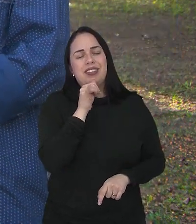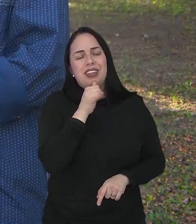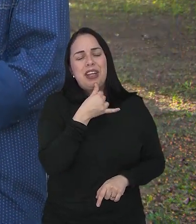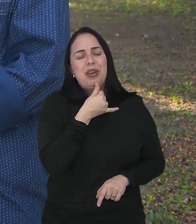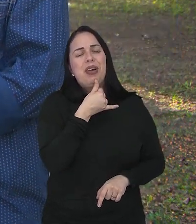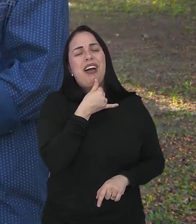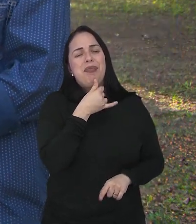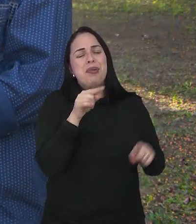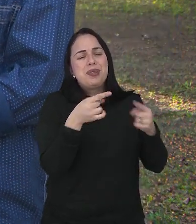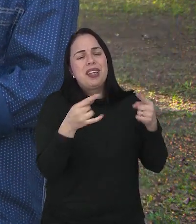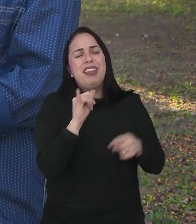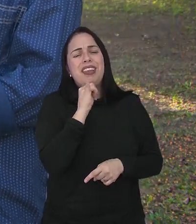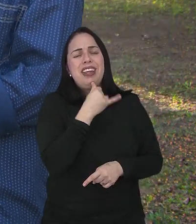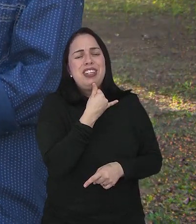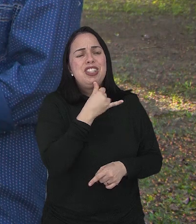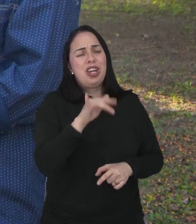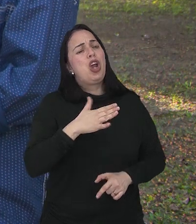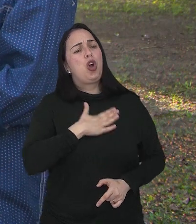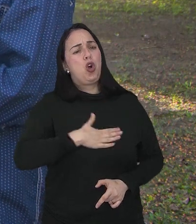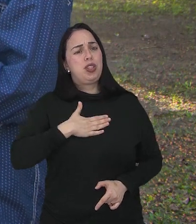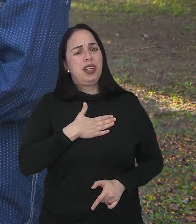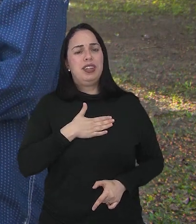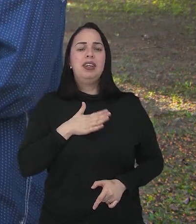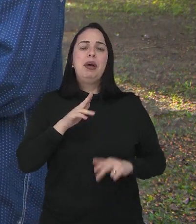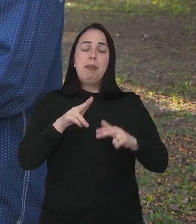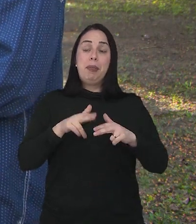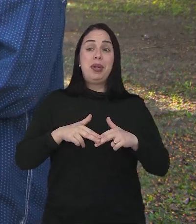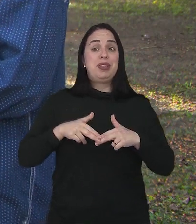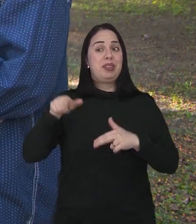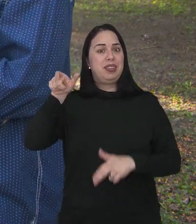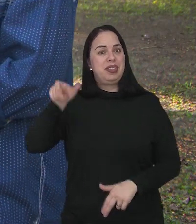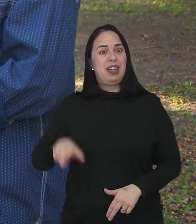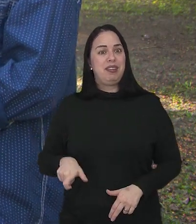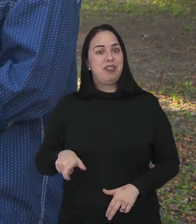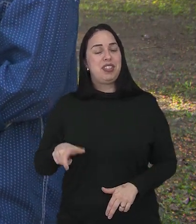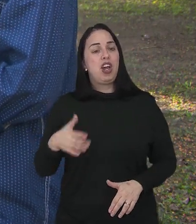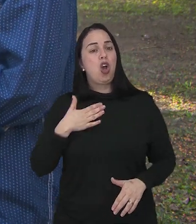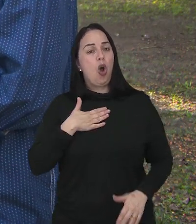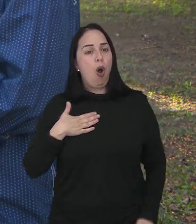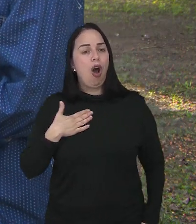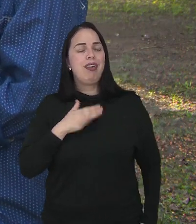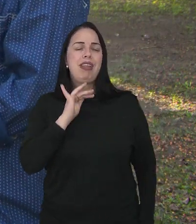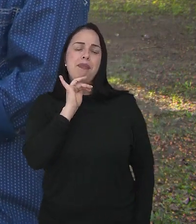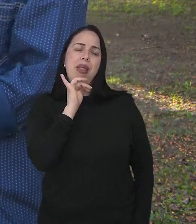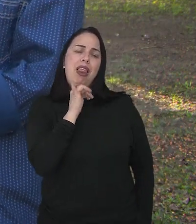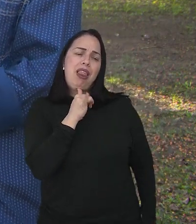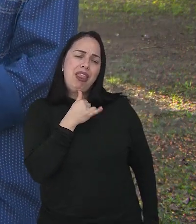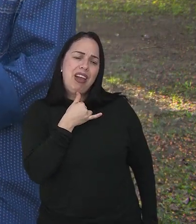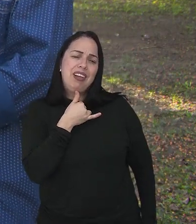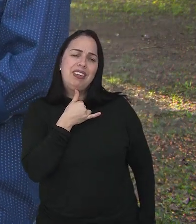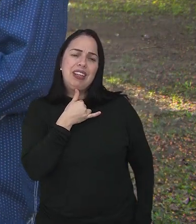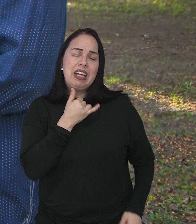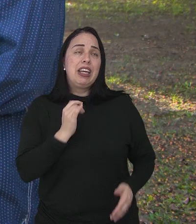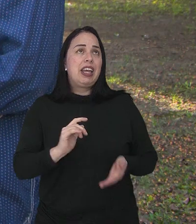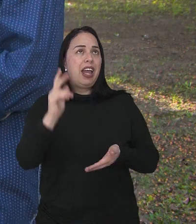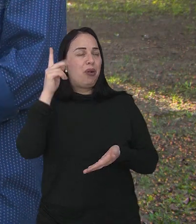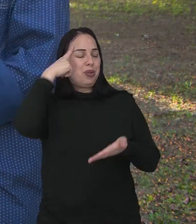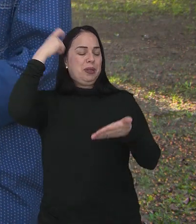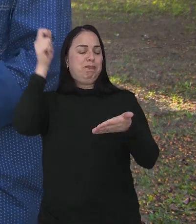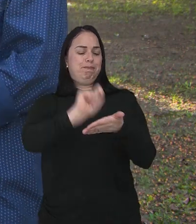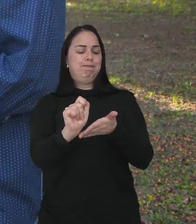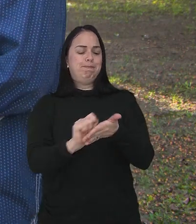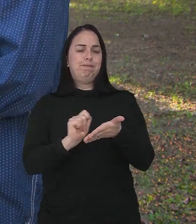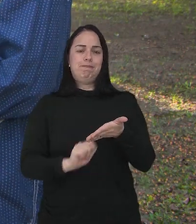é estranho notar que a sua inspiração venha da tristeza, da melancolia. Sim. Que não é de tudo ruim, né? É